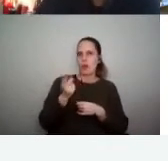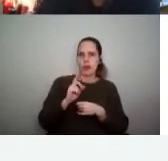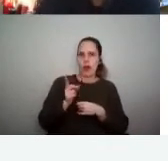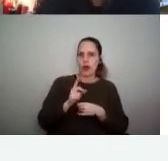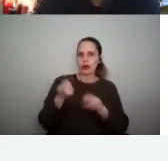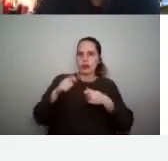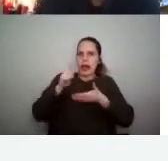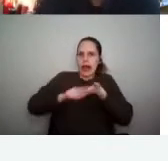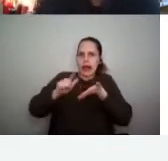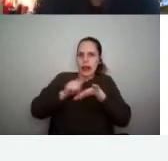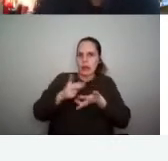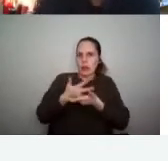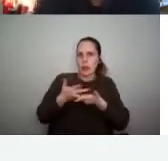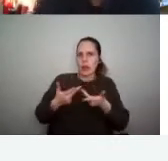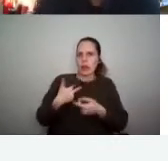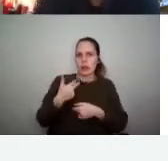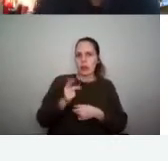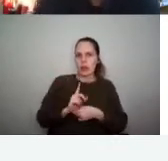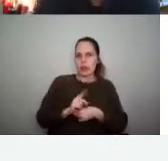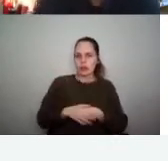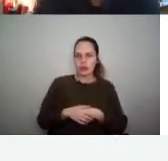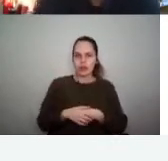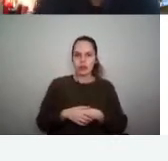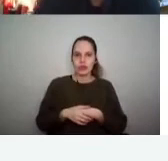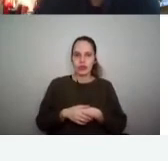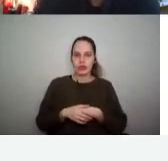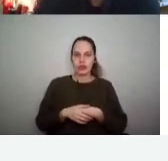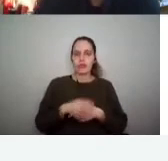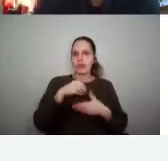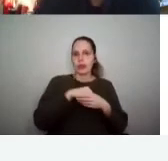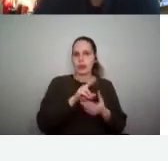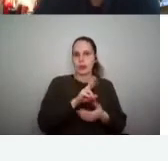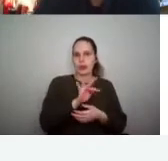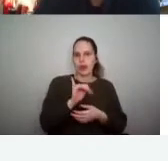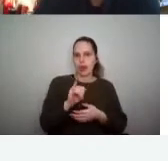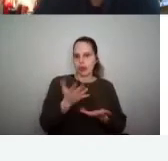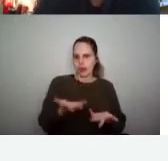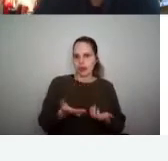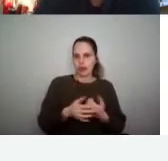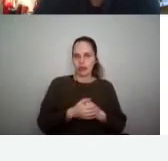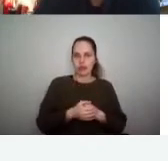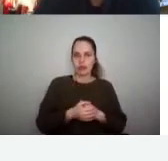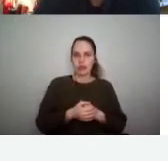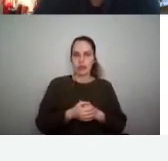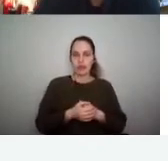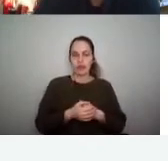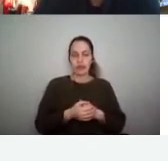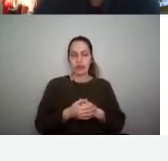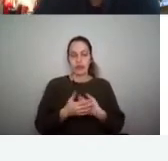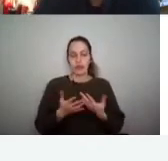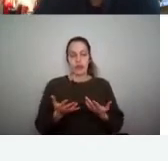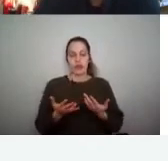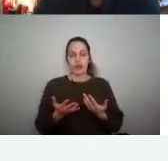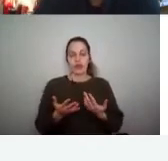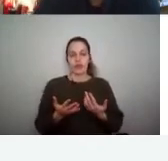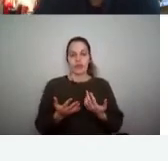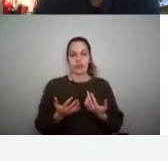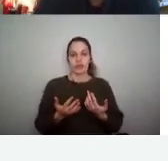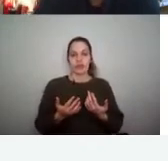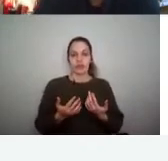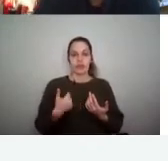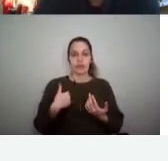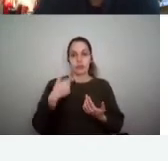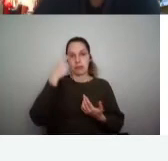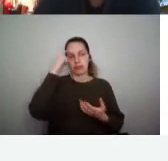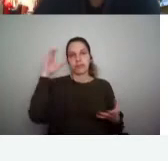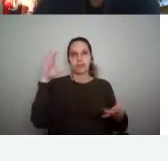boneco e tal. Aí que vem uma metáfora interessante,